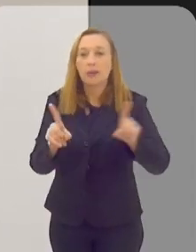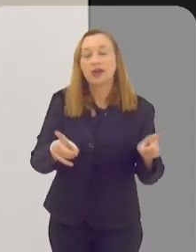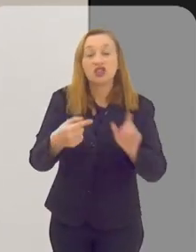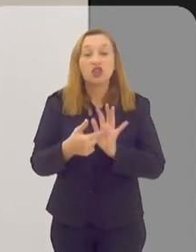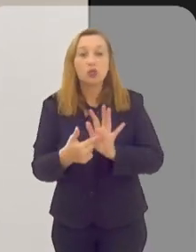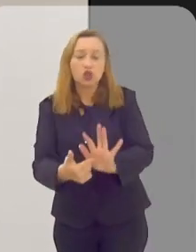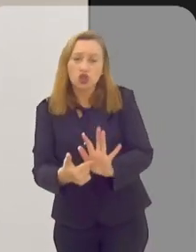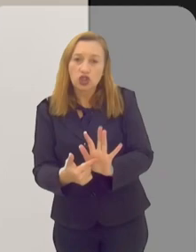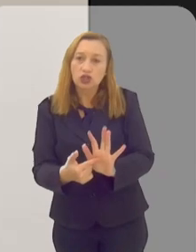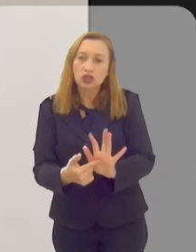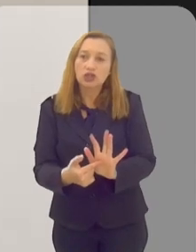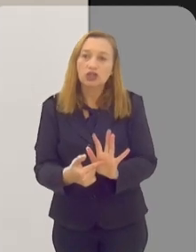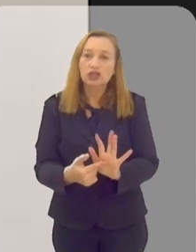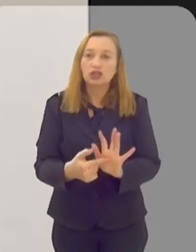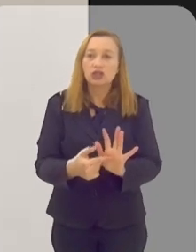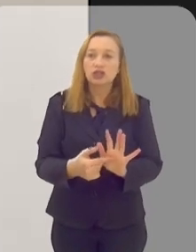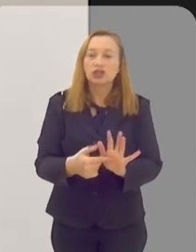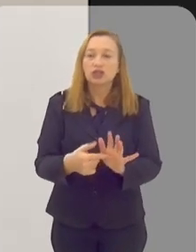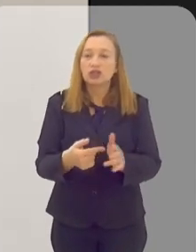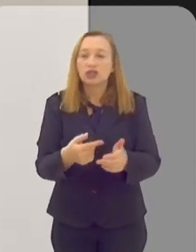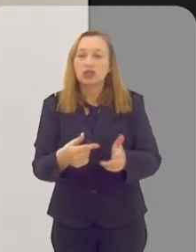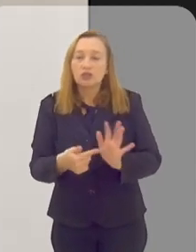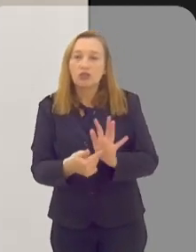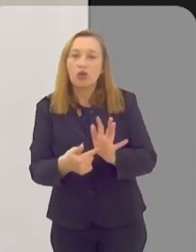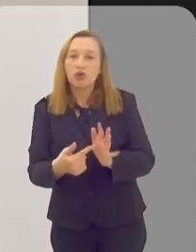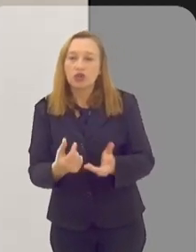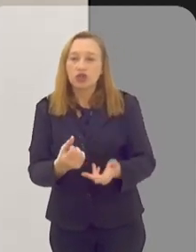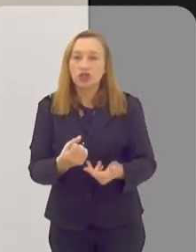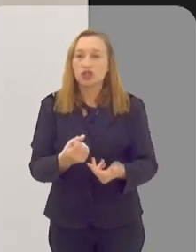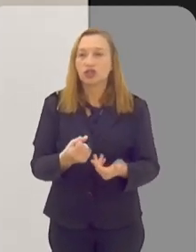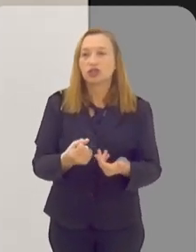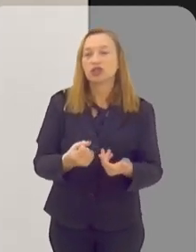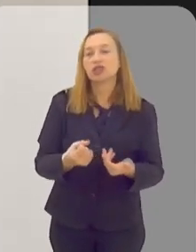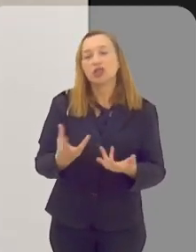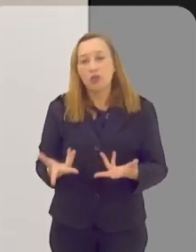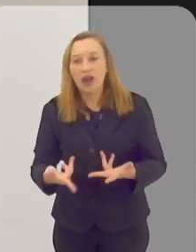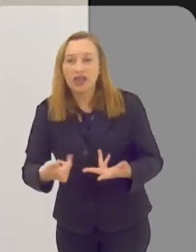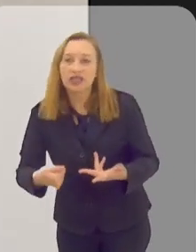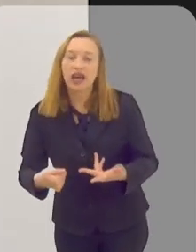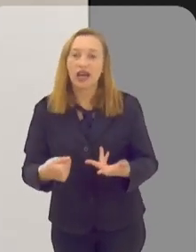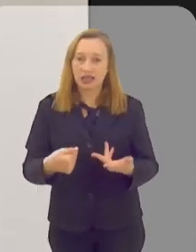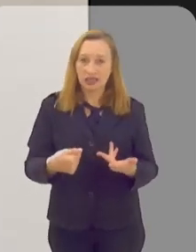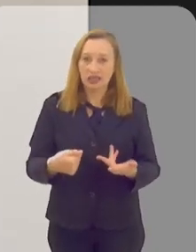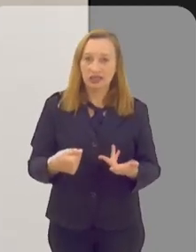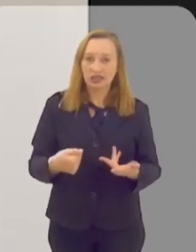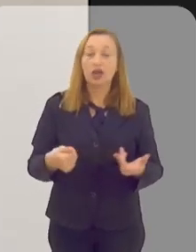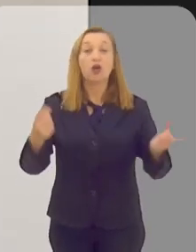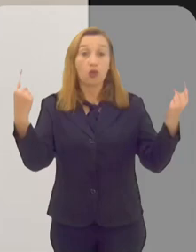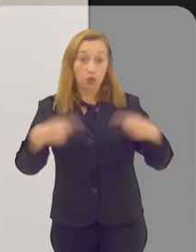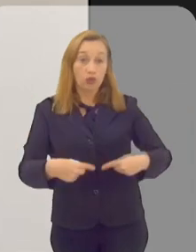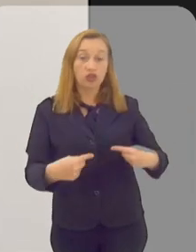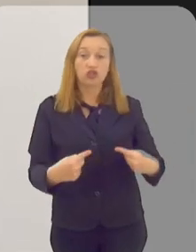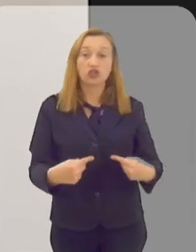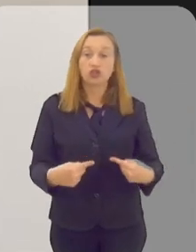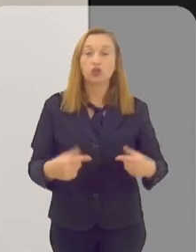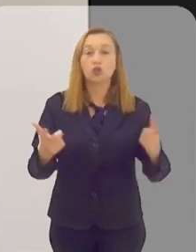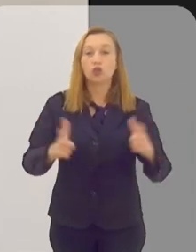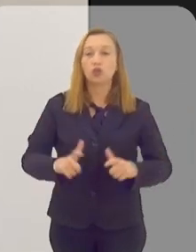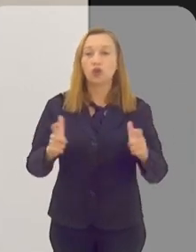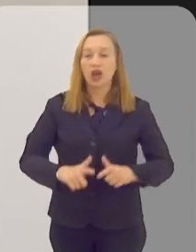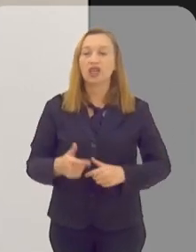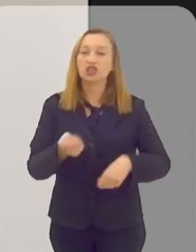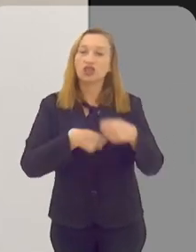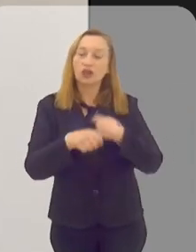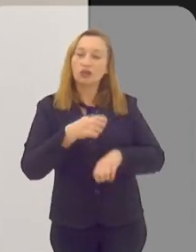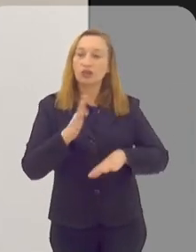de igualdade, mas a gente está mostrando que isso se reverte em números, né? Se reverte em eficiência, eficácia,